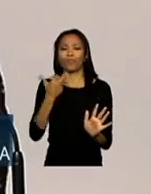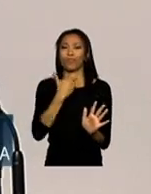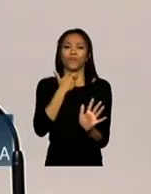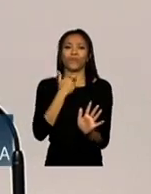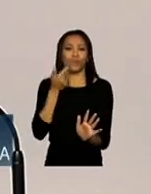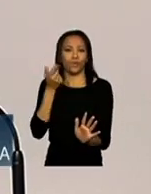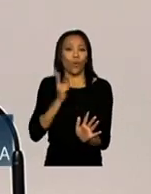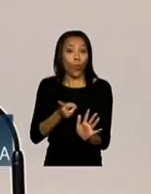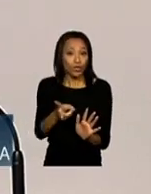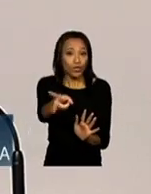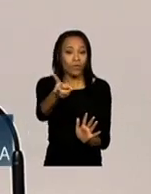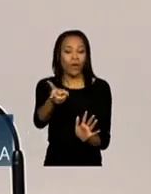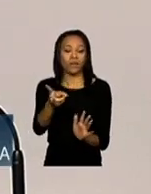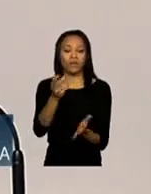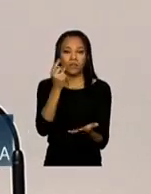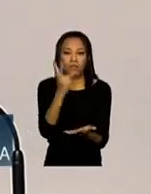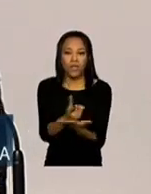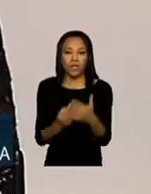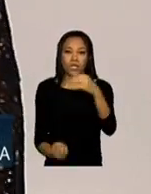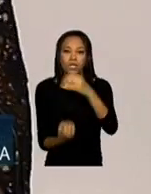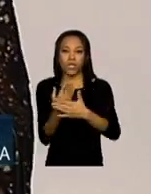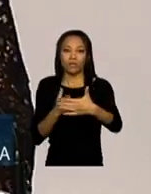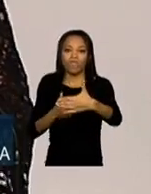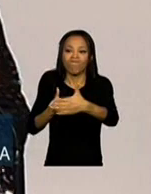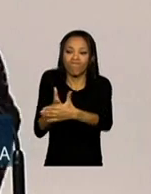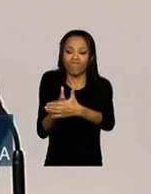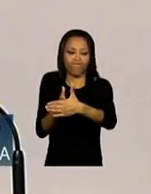criando entraves para